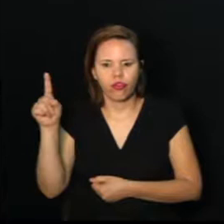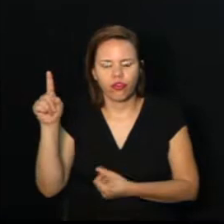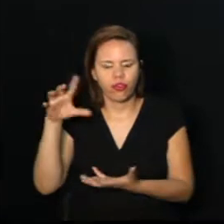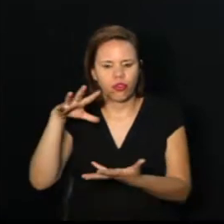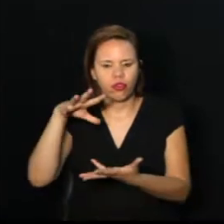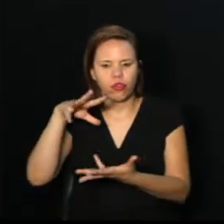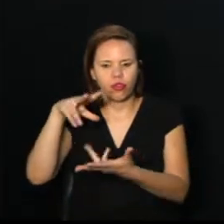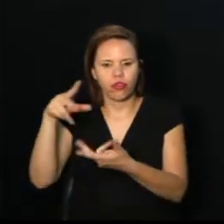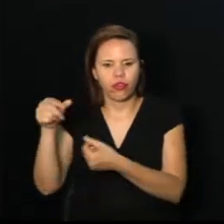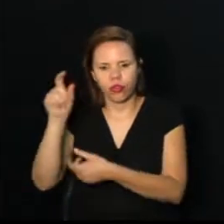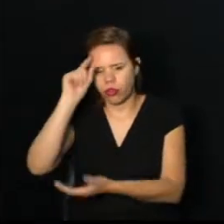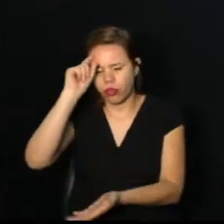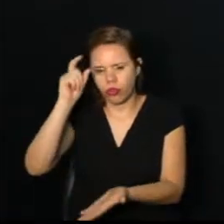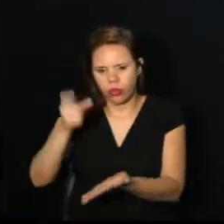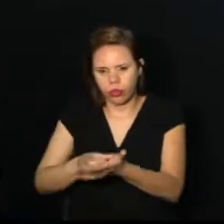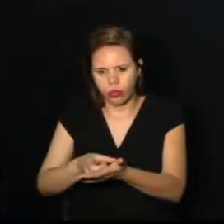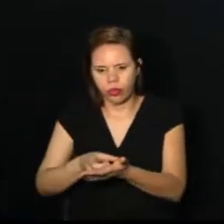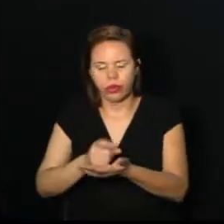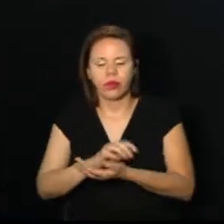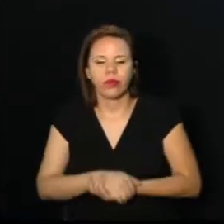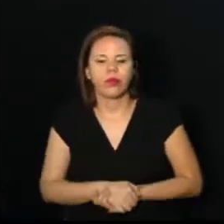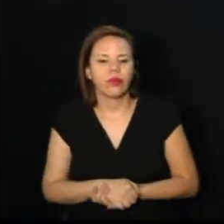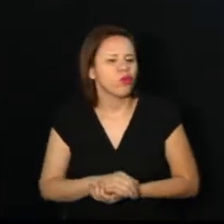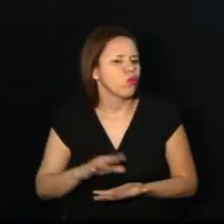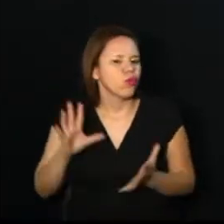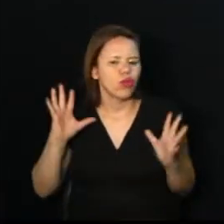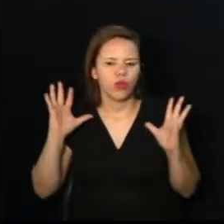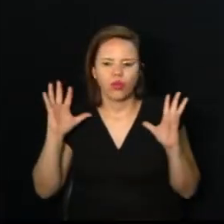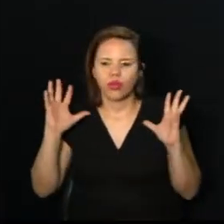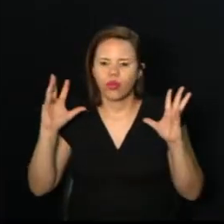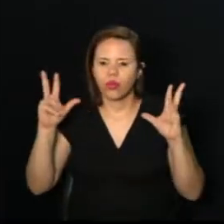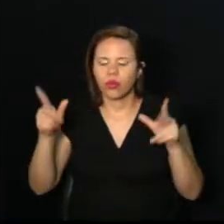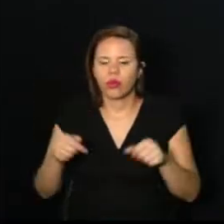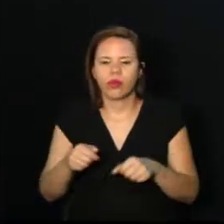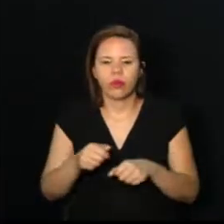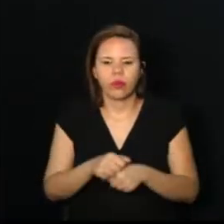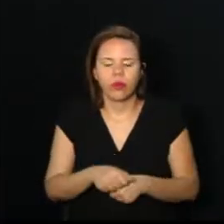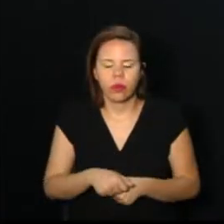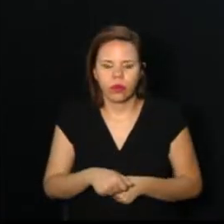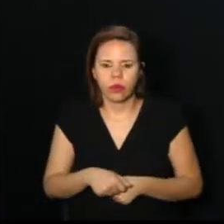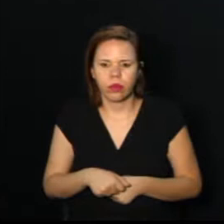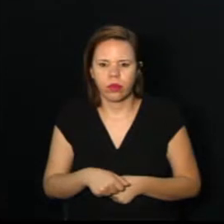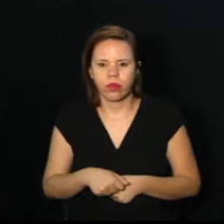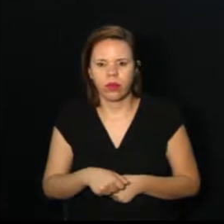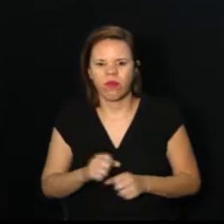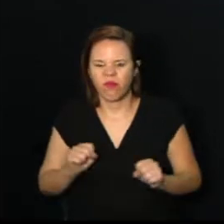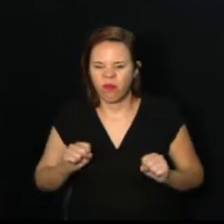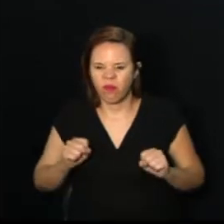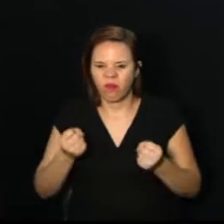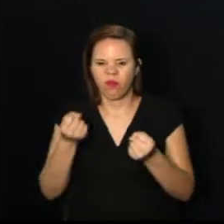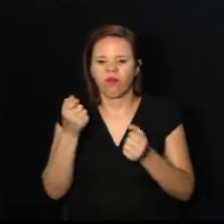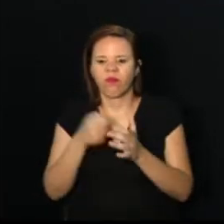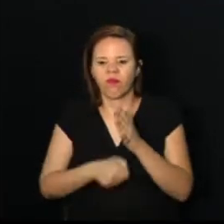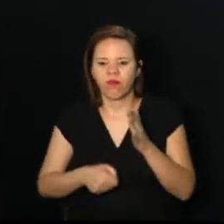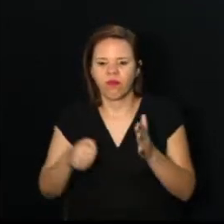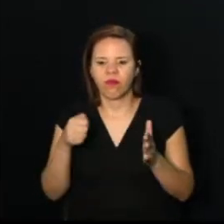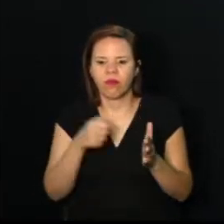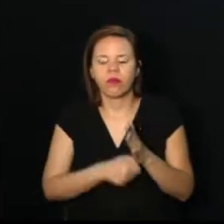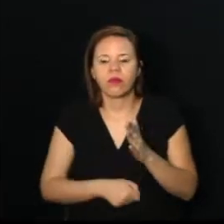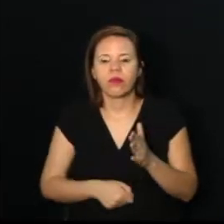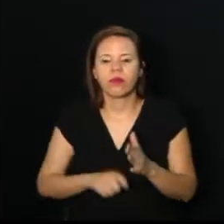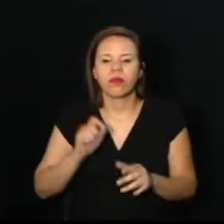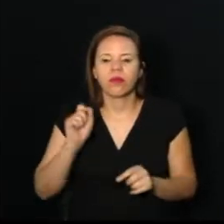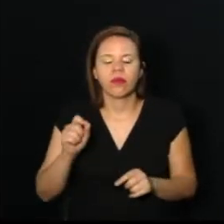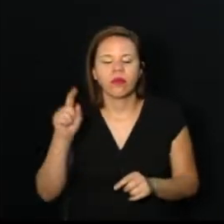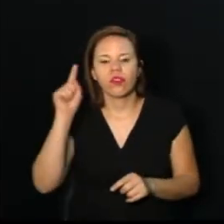da dislexia. Todos estão muito empenhados em que